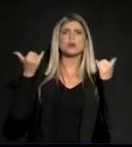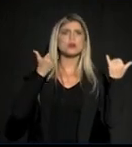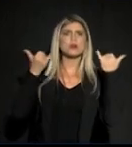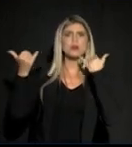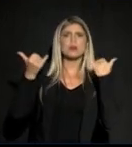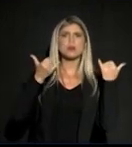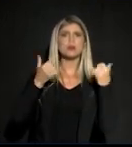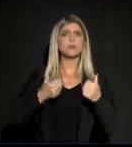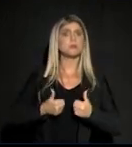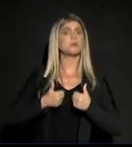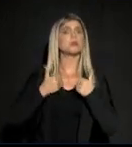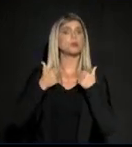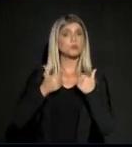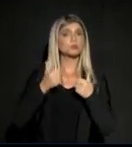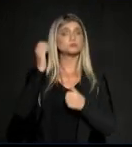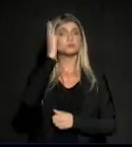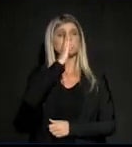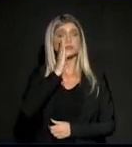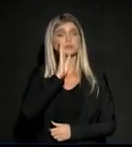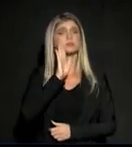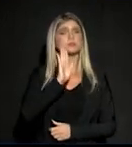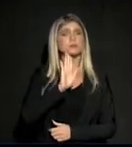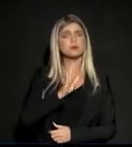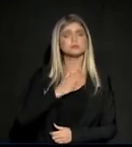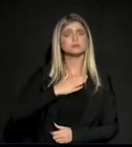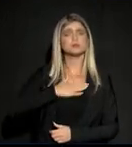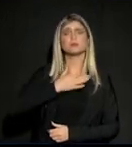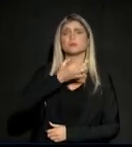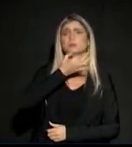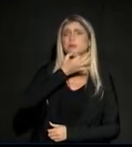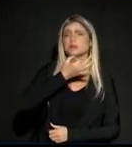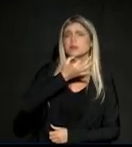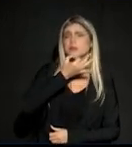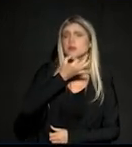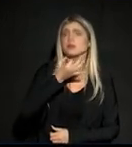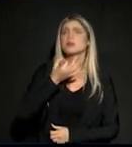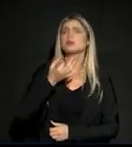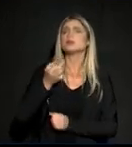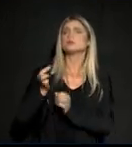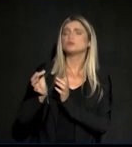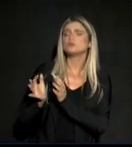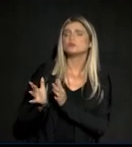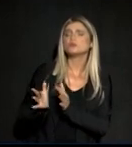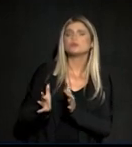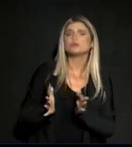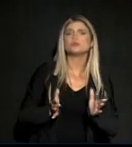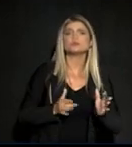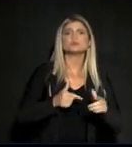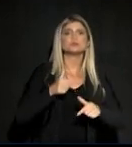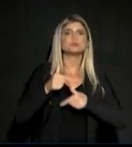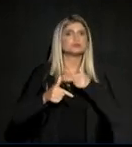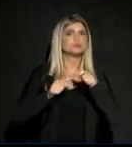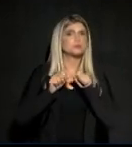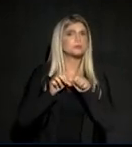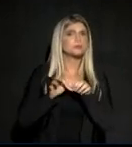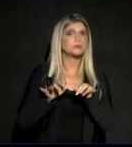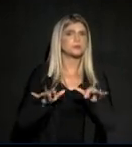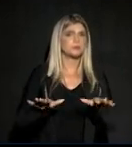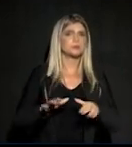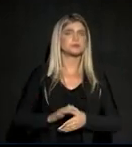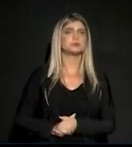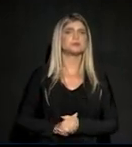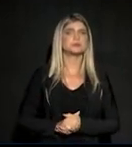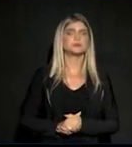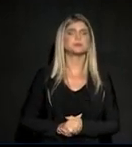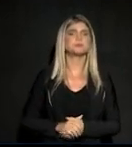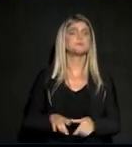né? Então, mas eu acho que o fluxo tende a se intensificar. O Banco Central não faz projeção de câmbio, tem um tema de